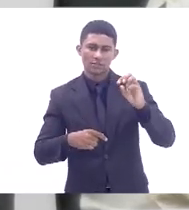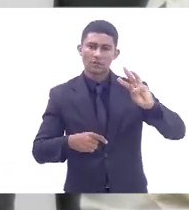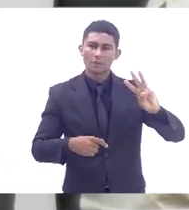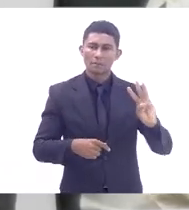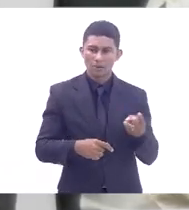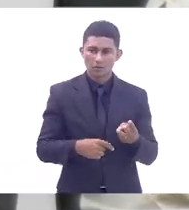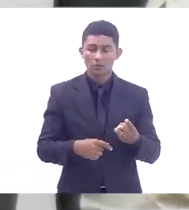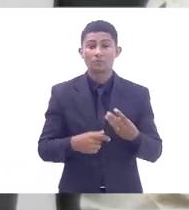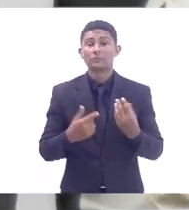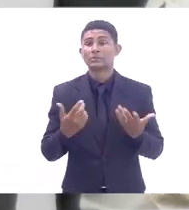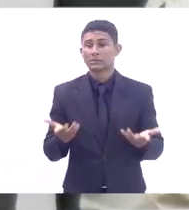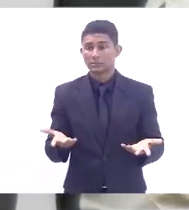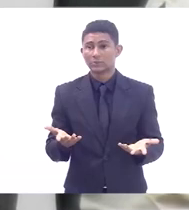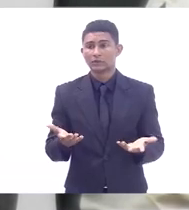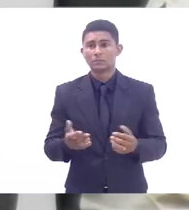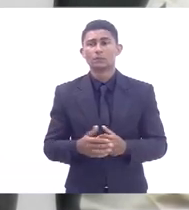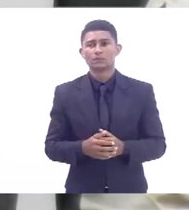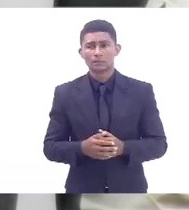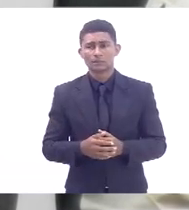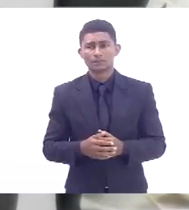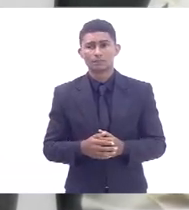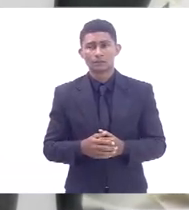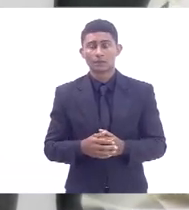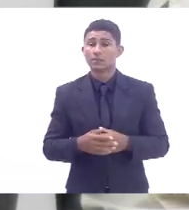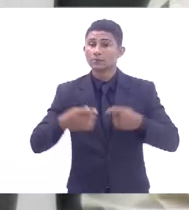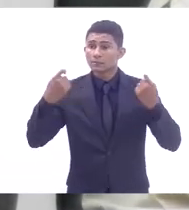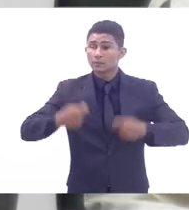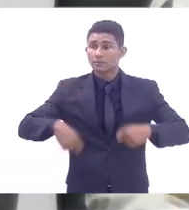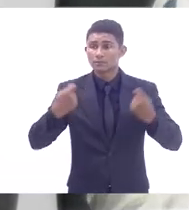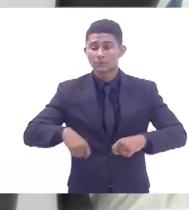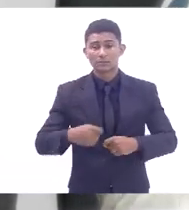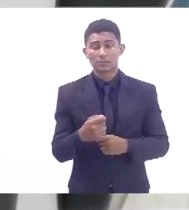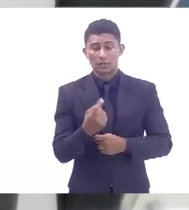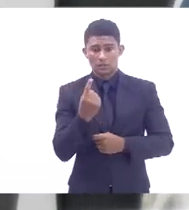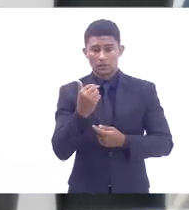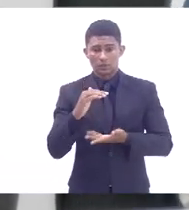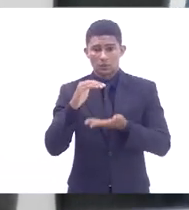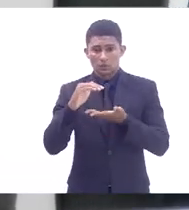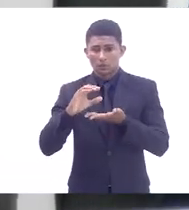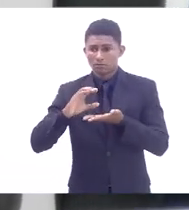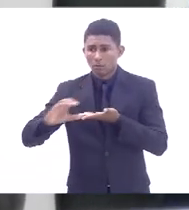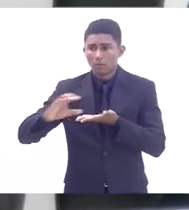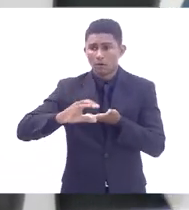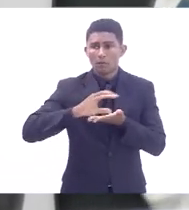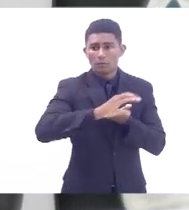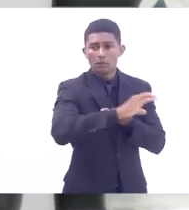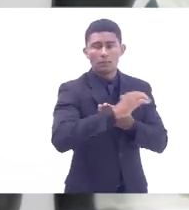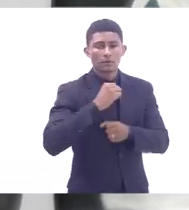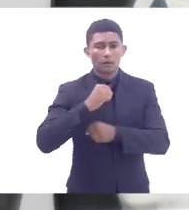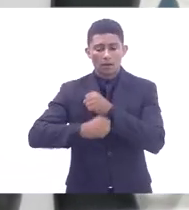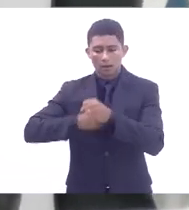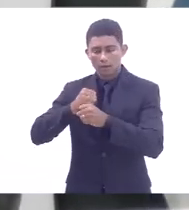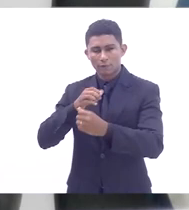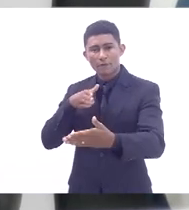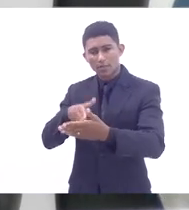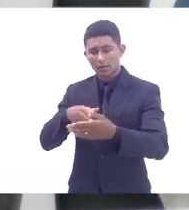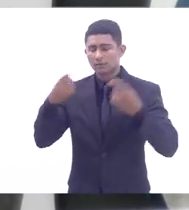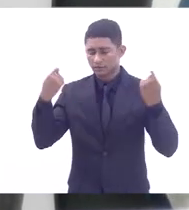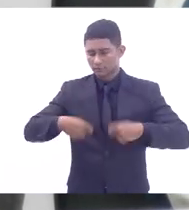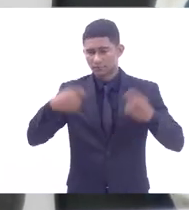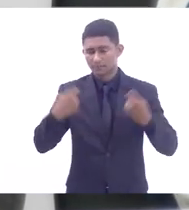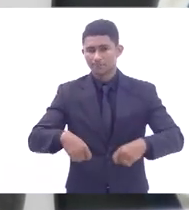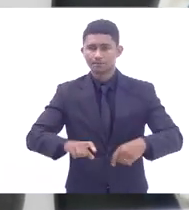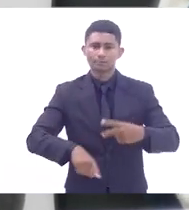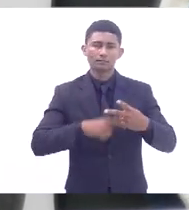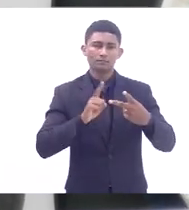desse emocional representa muita coisa para gente vamos ter que devolver parte licenciamento quando chegar no final do ano e a